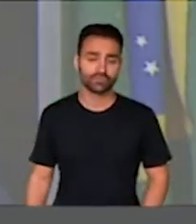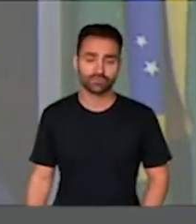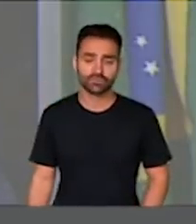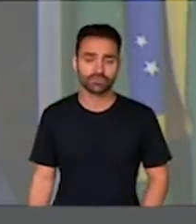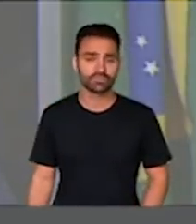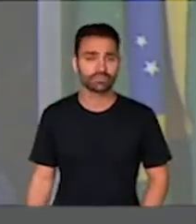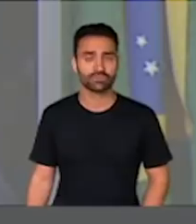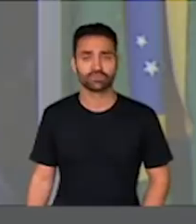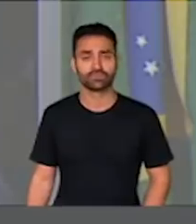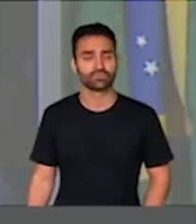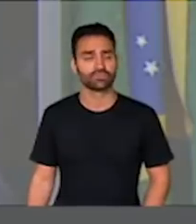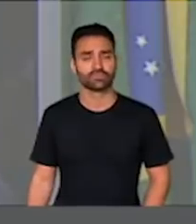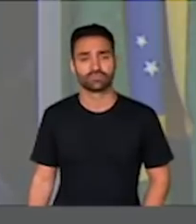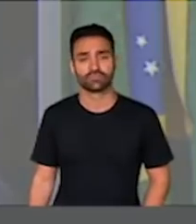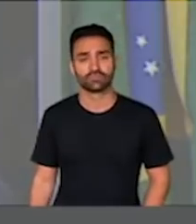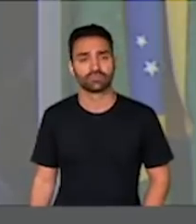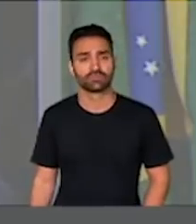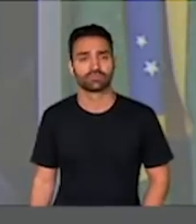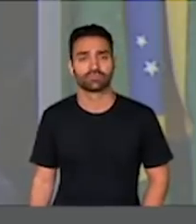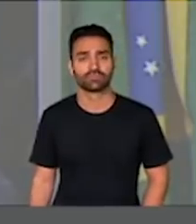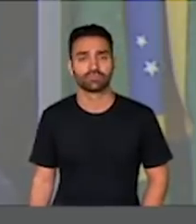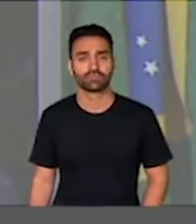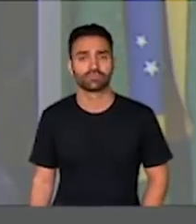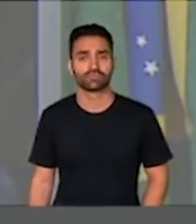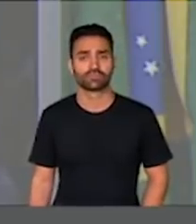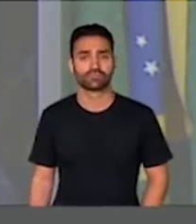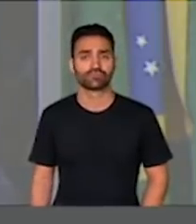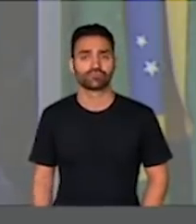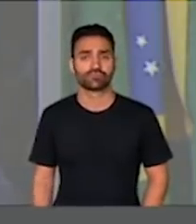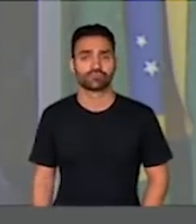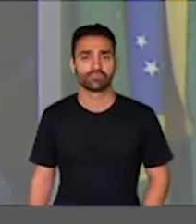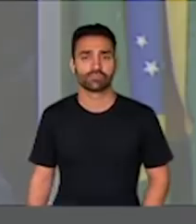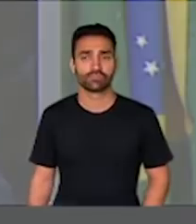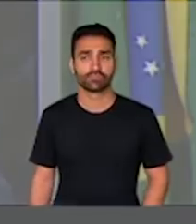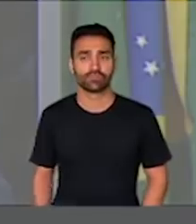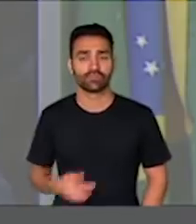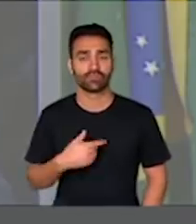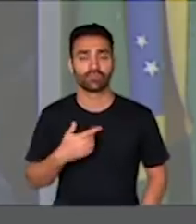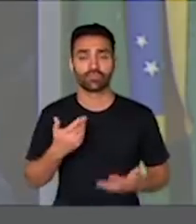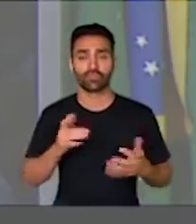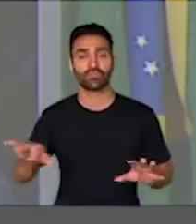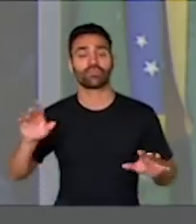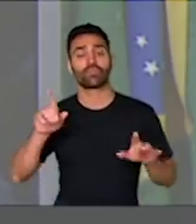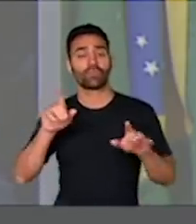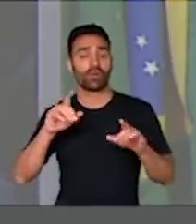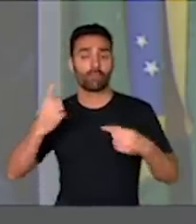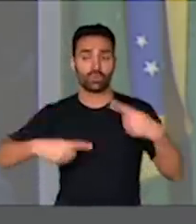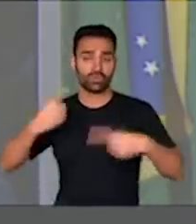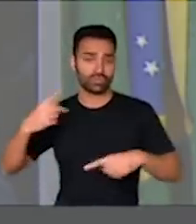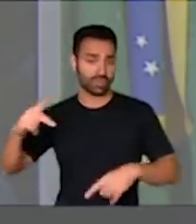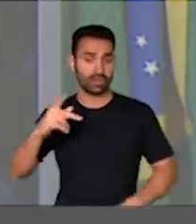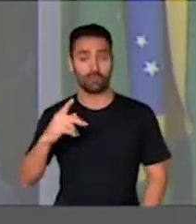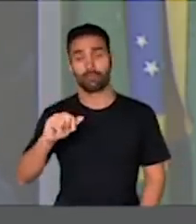eu digo eu digo também que não foi também a política econômica de paulo guedes e não